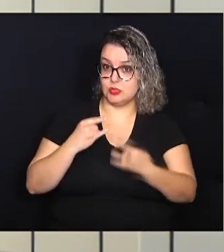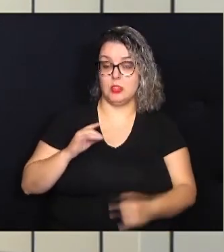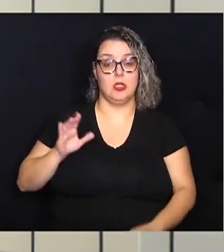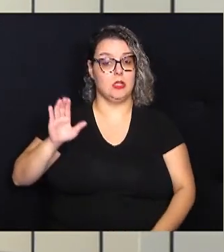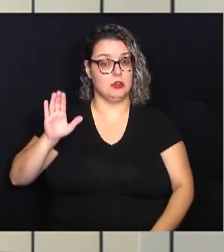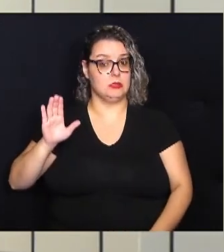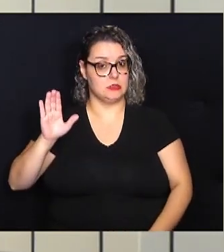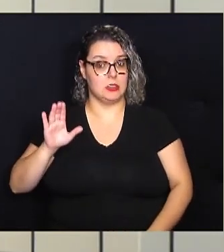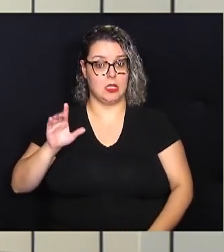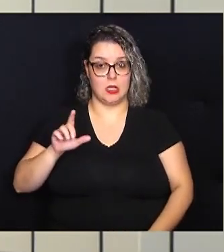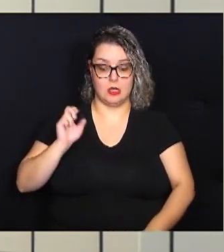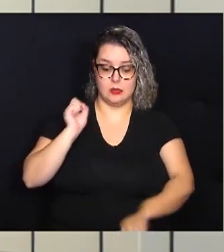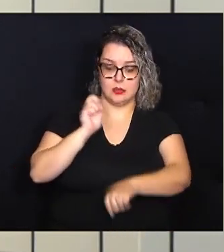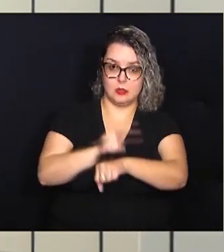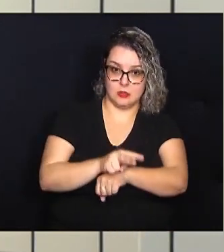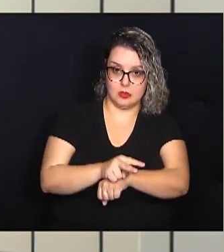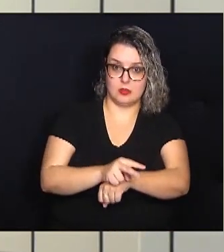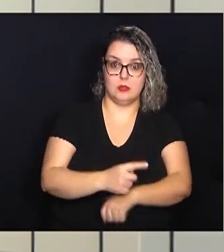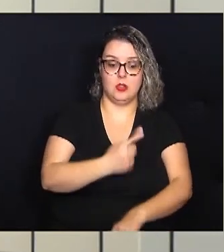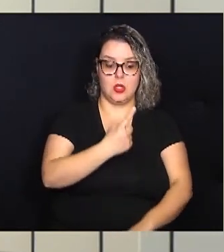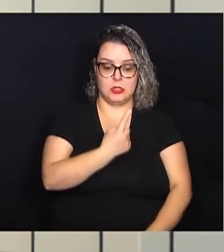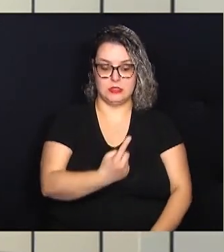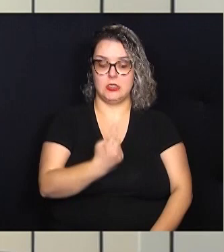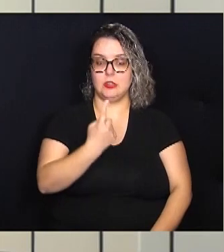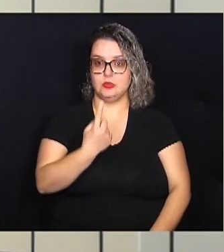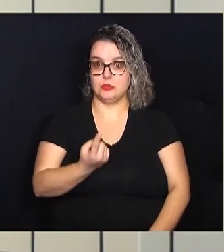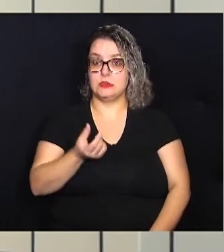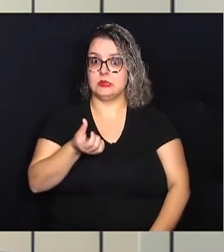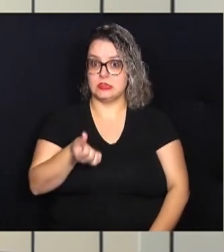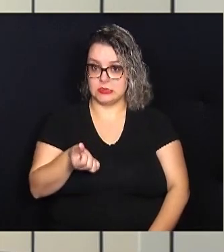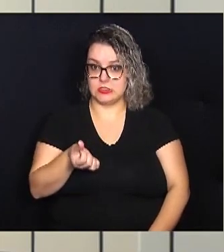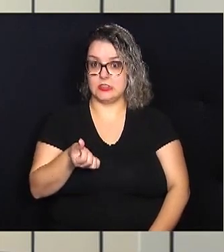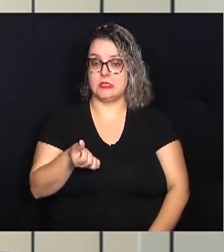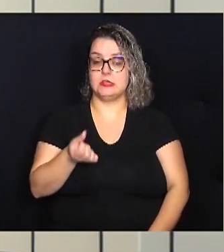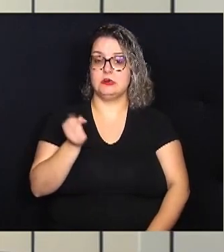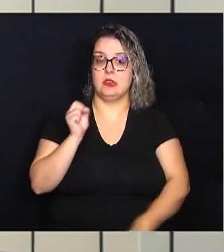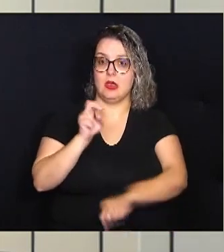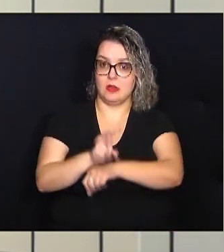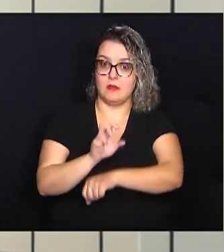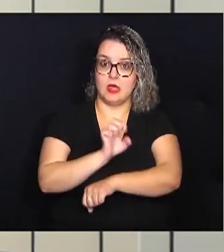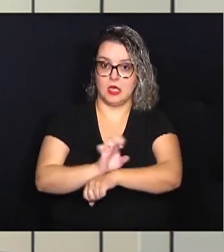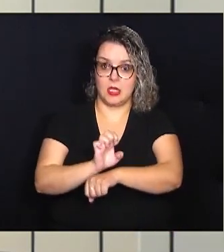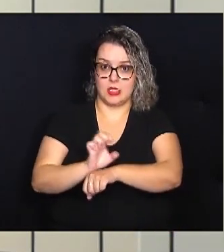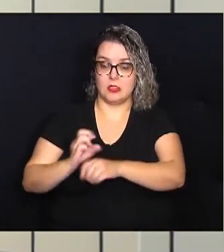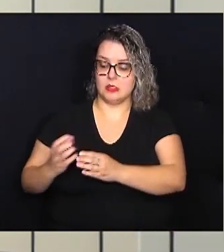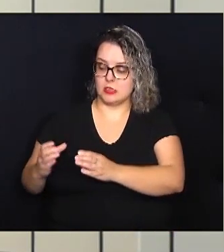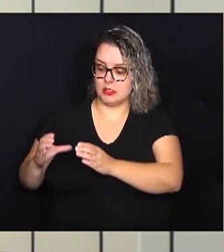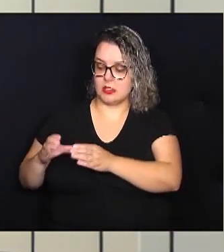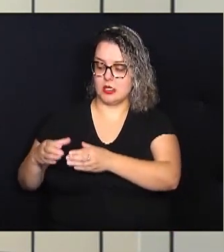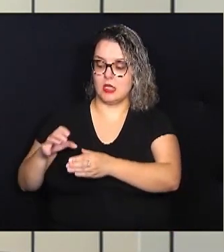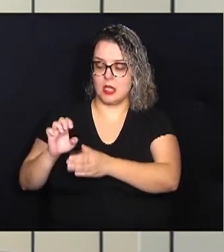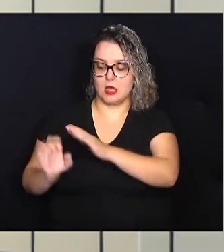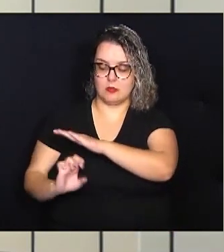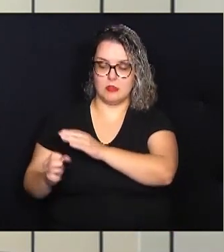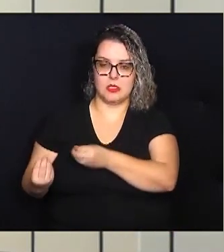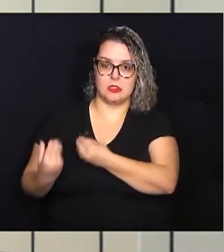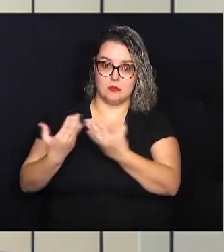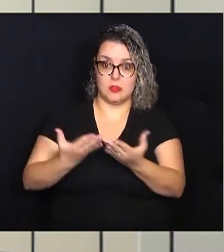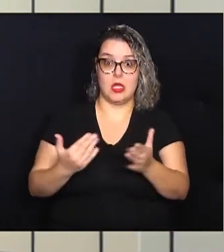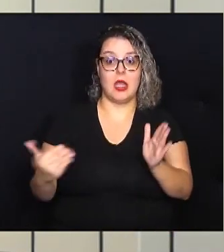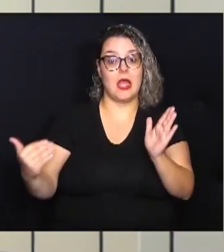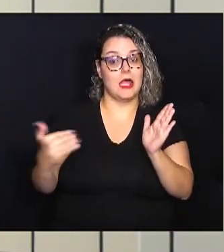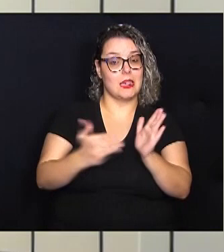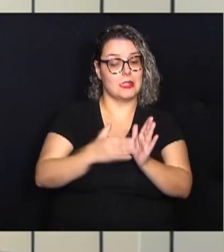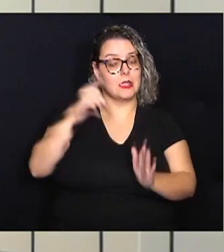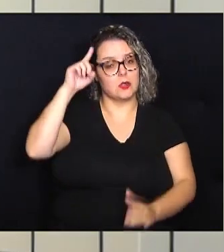candidatar a uma das 116 vagas oferecidas pela companhia podem se inscrever até o dia